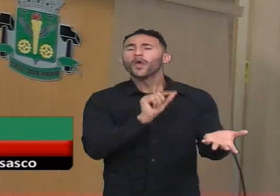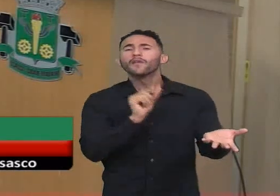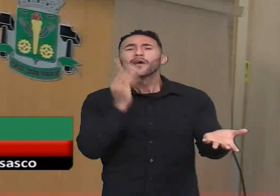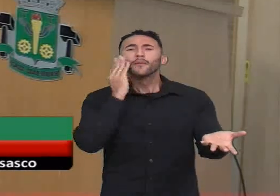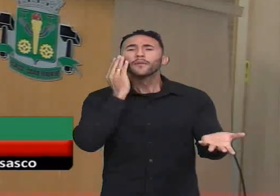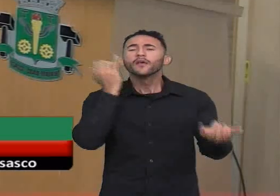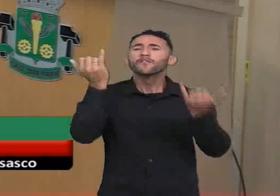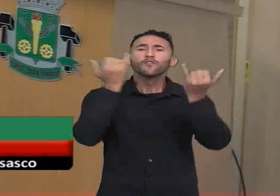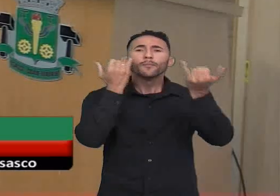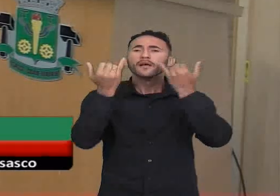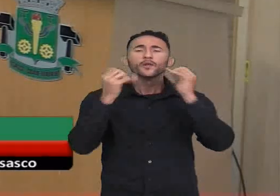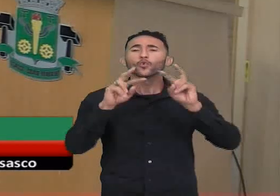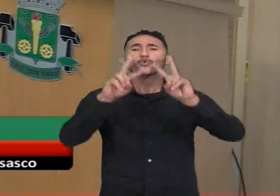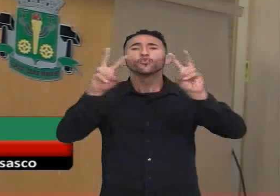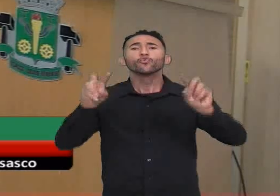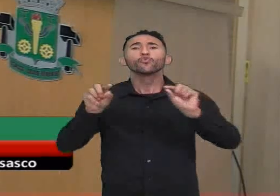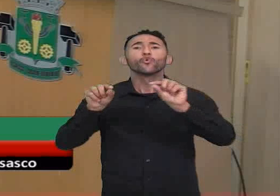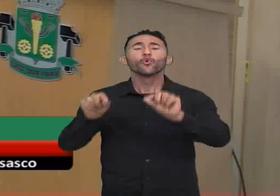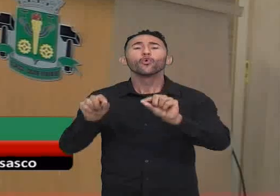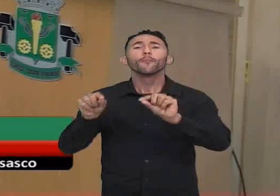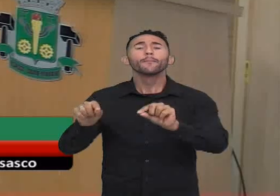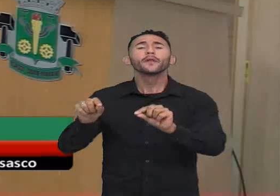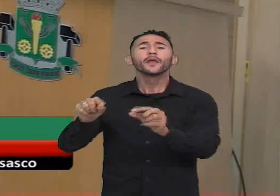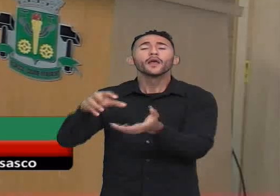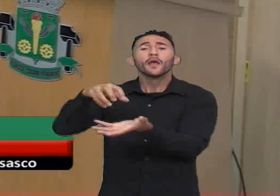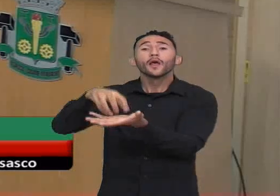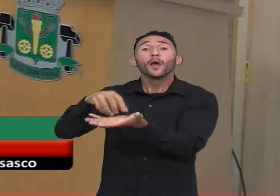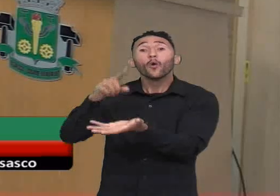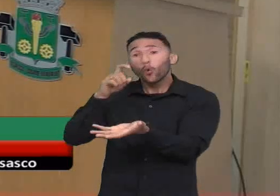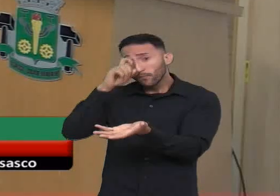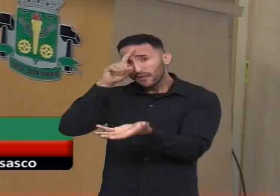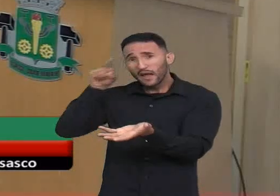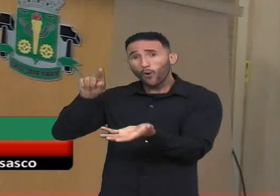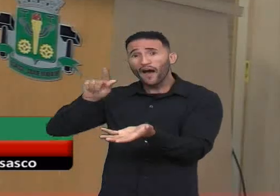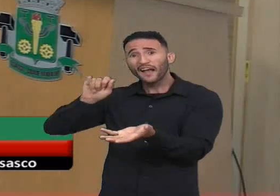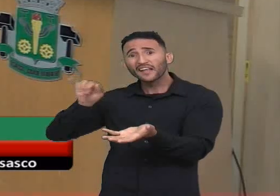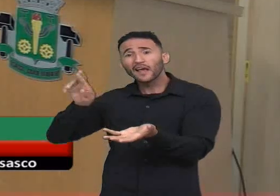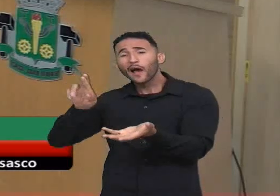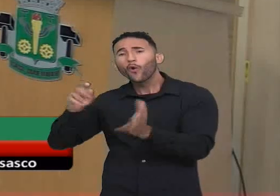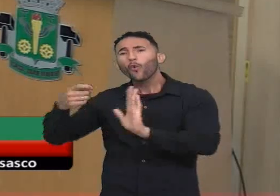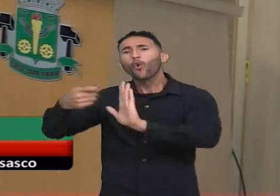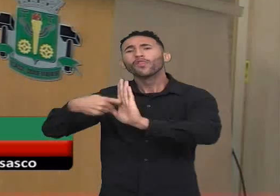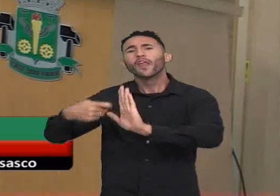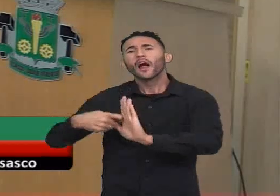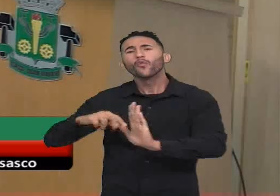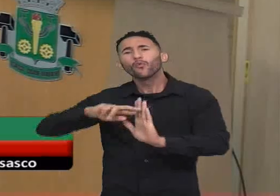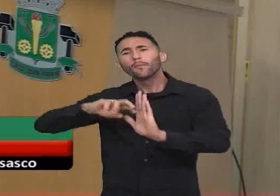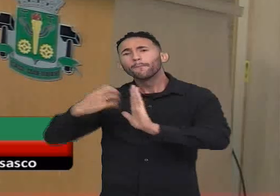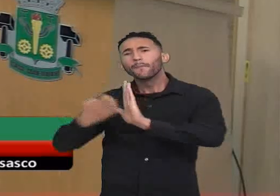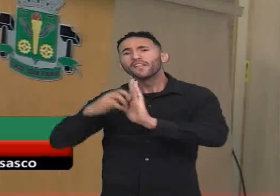à maternidade Amadora Aguiar sobre os contratos das empresas Medical Corp e Dermacor.